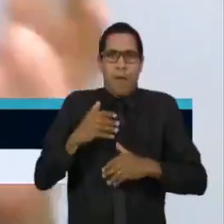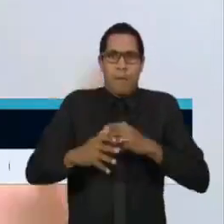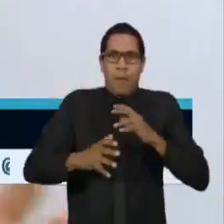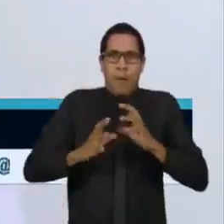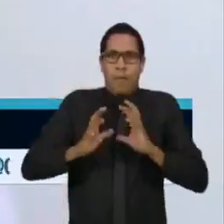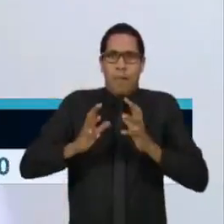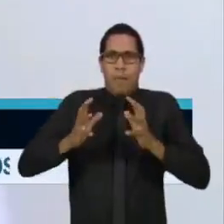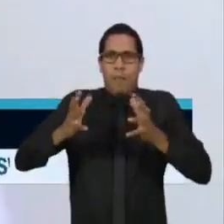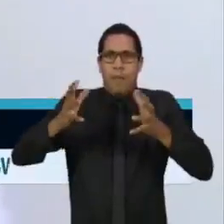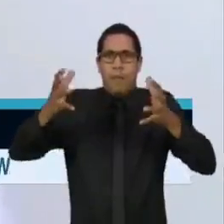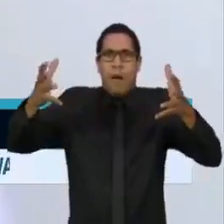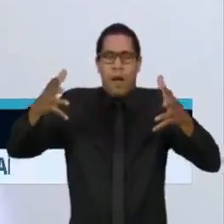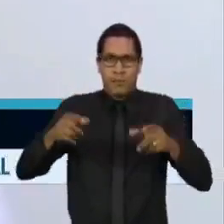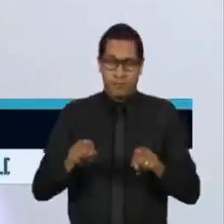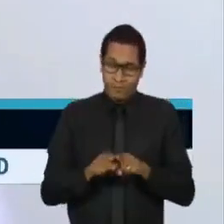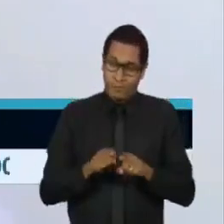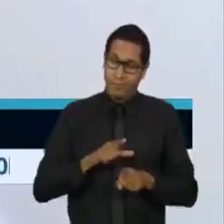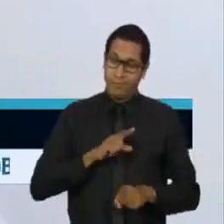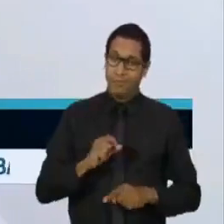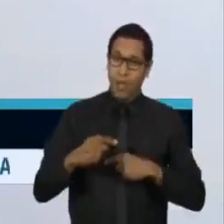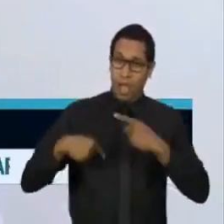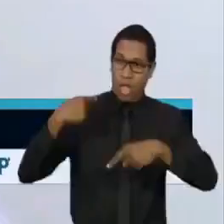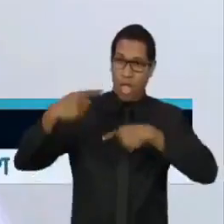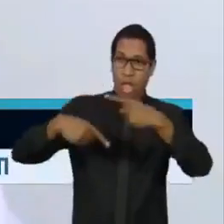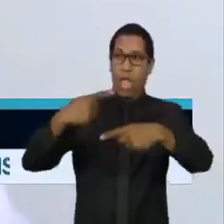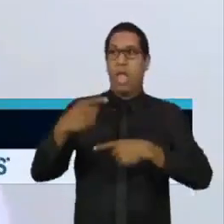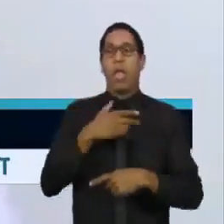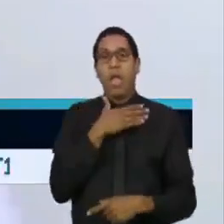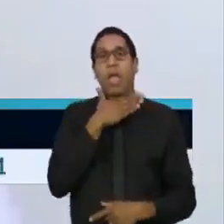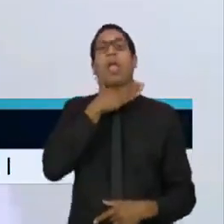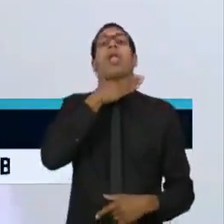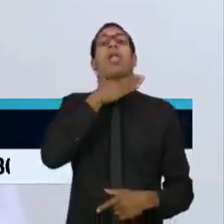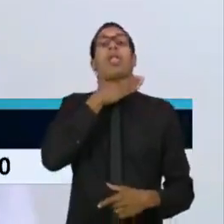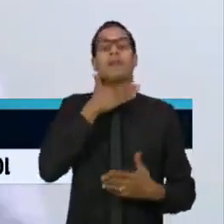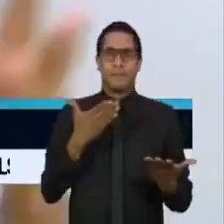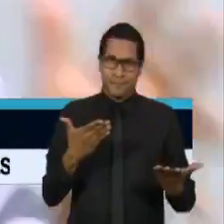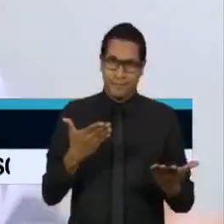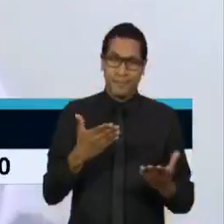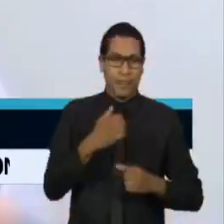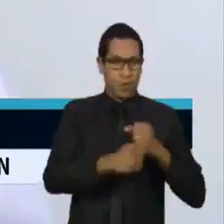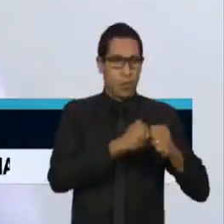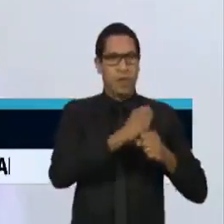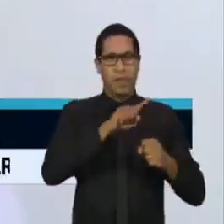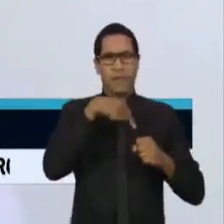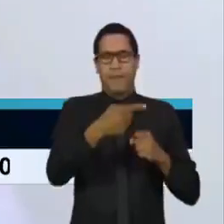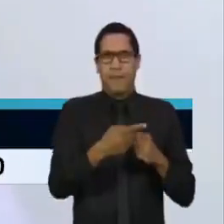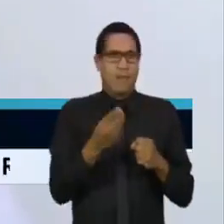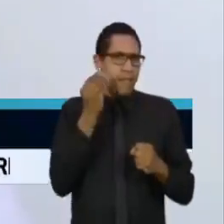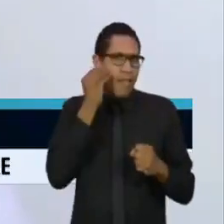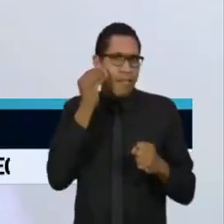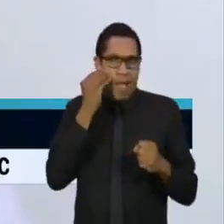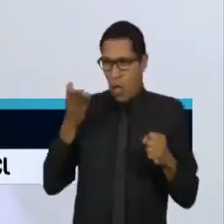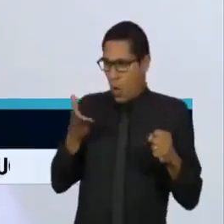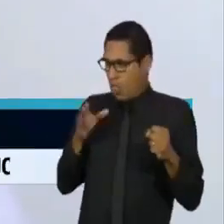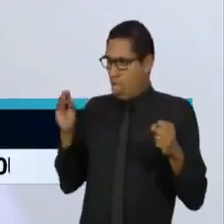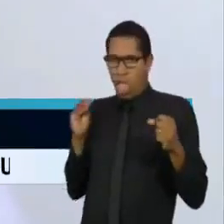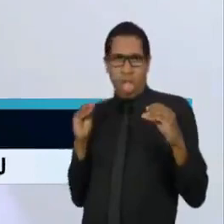numa adequação de despesas no orçamento do ano que vem para poder fazer caber esse